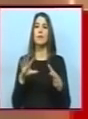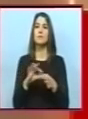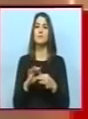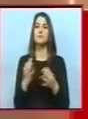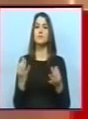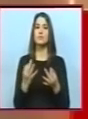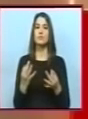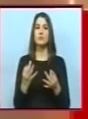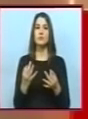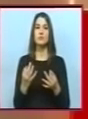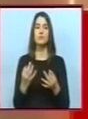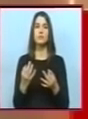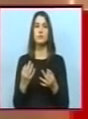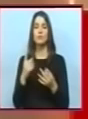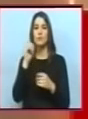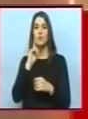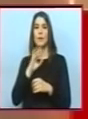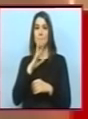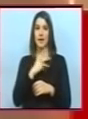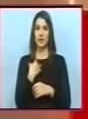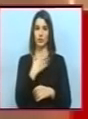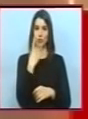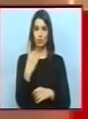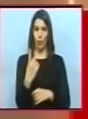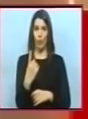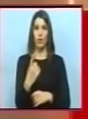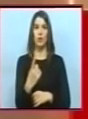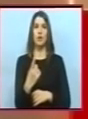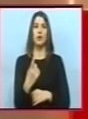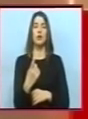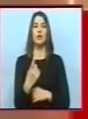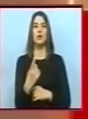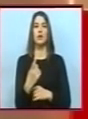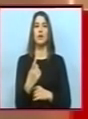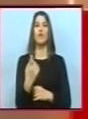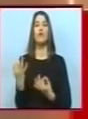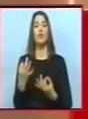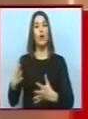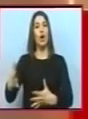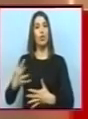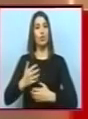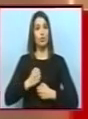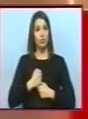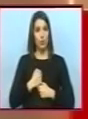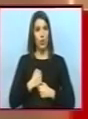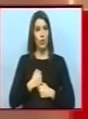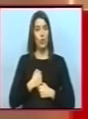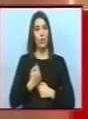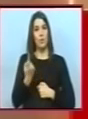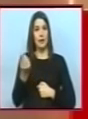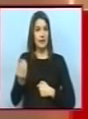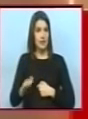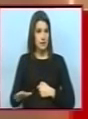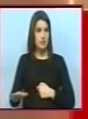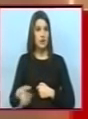acaso, com uma mãe sozinha que tinha adotado uma criança em criança